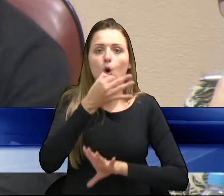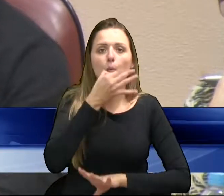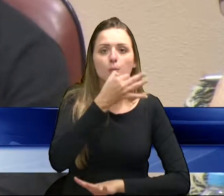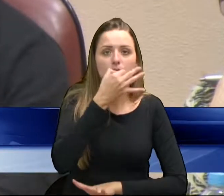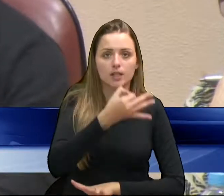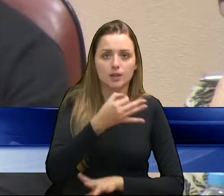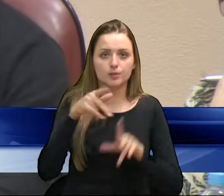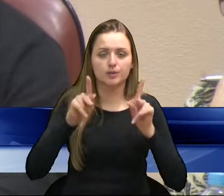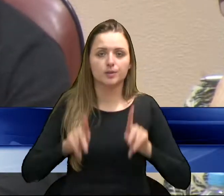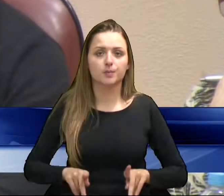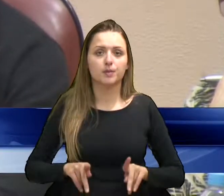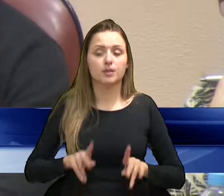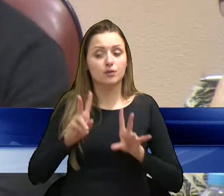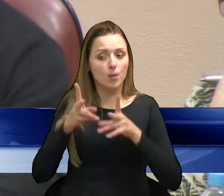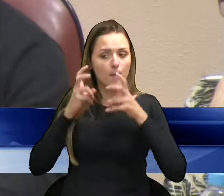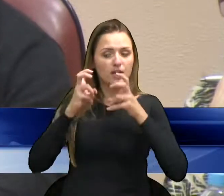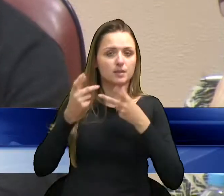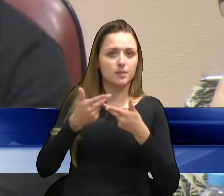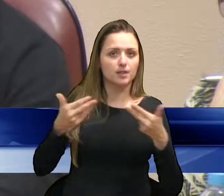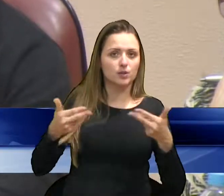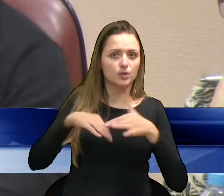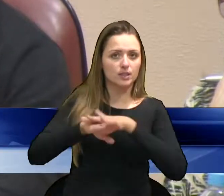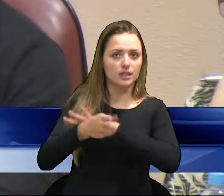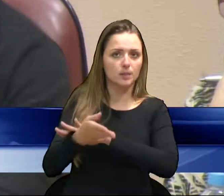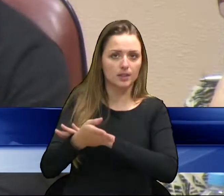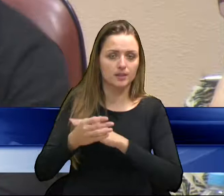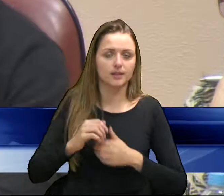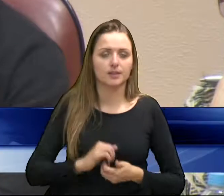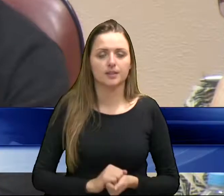mudanças, bem como as implantações do serviço.